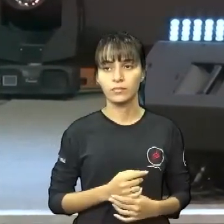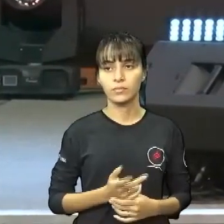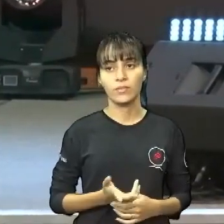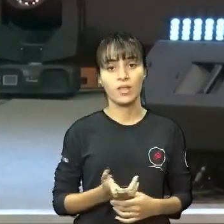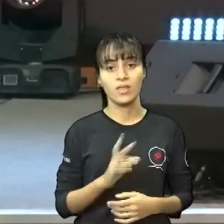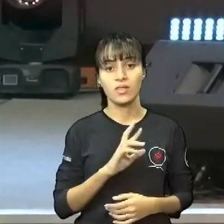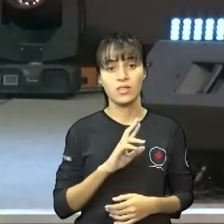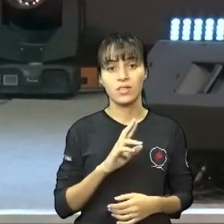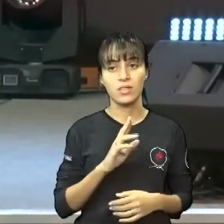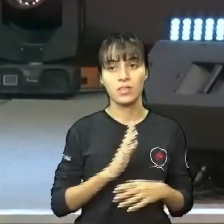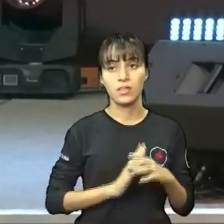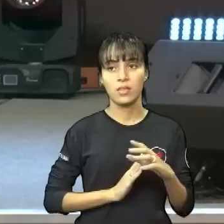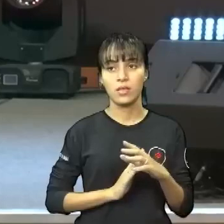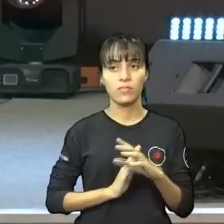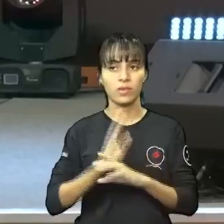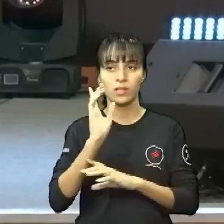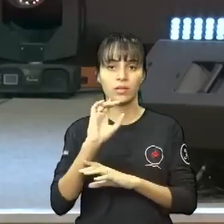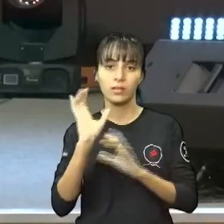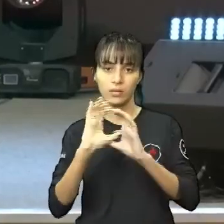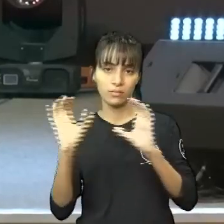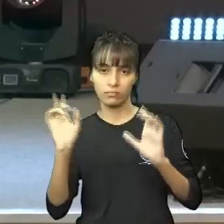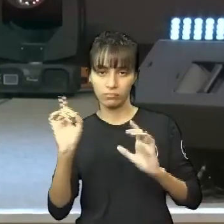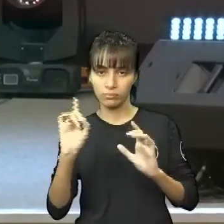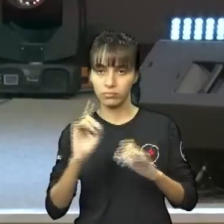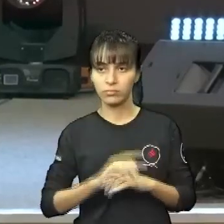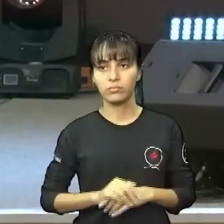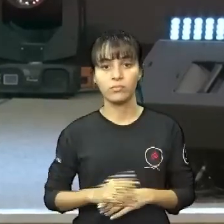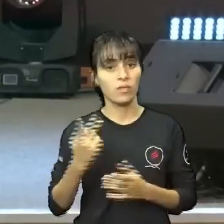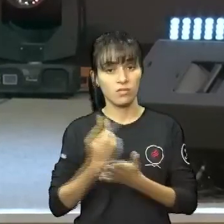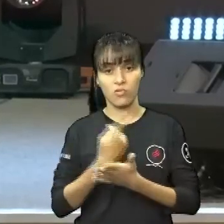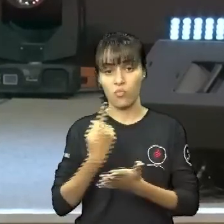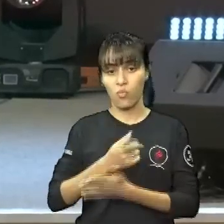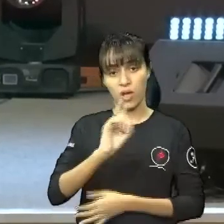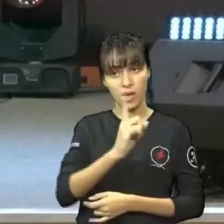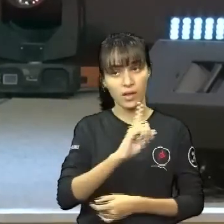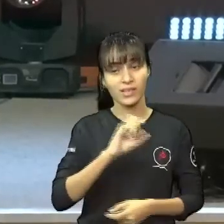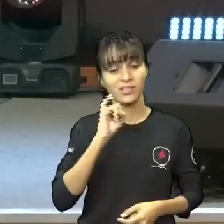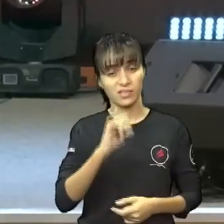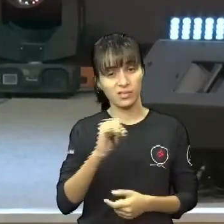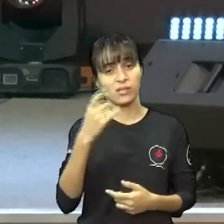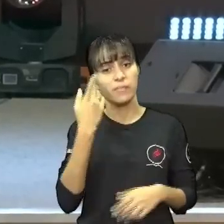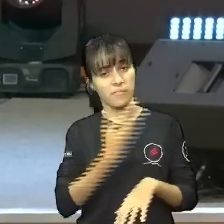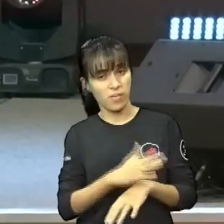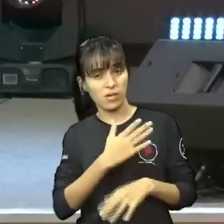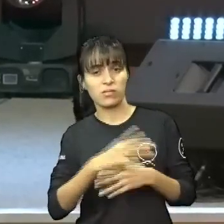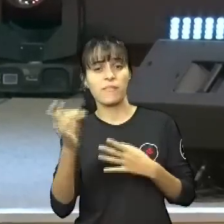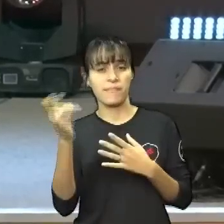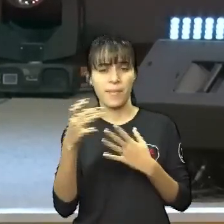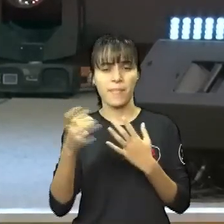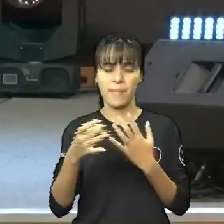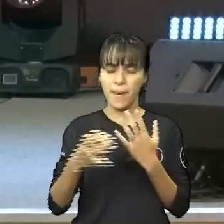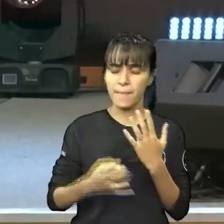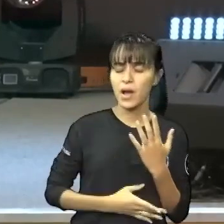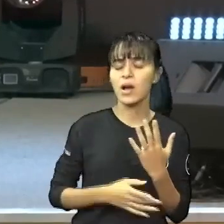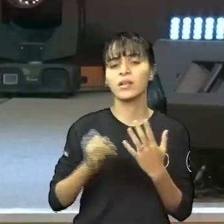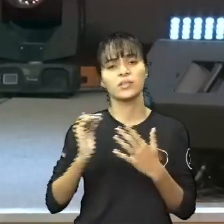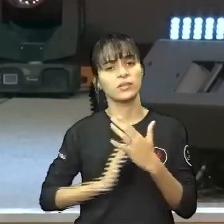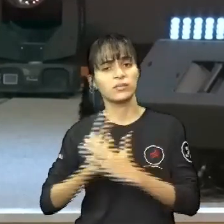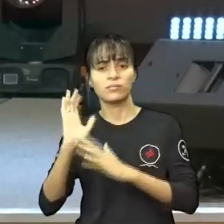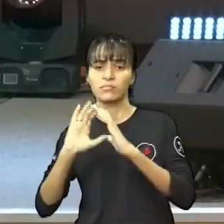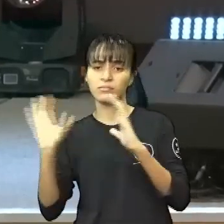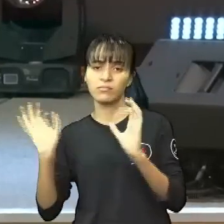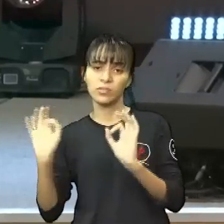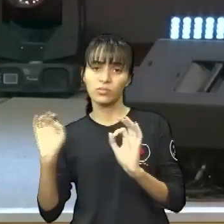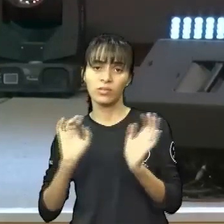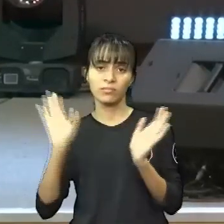lista não errei se você viver nessa prática você não errada ao reino se você não vai dar o rei só tem